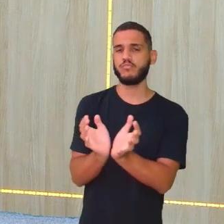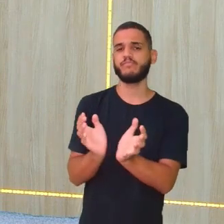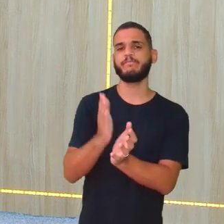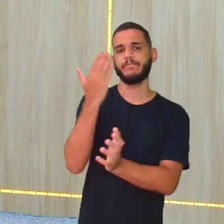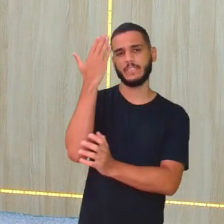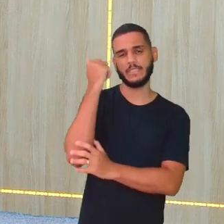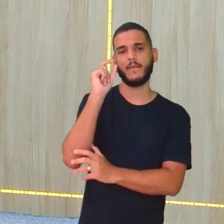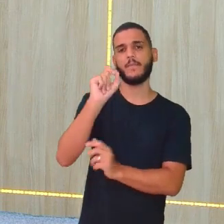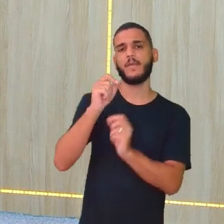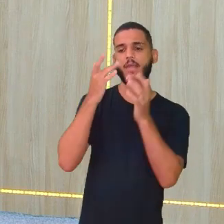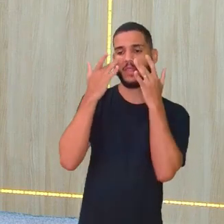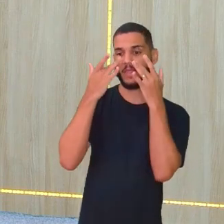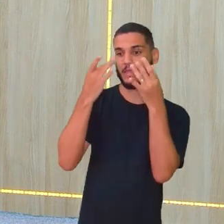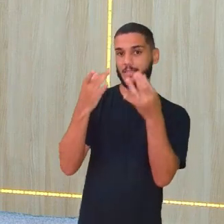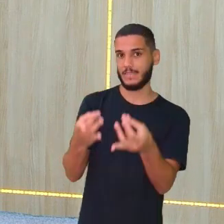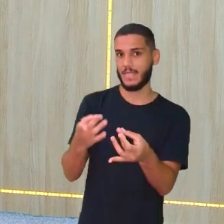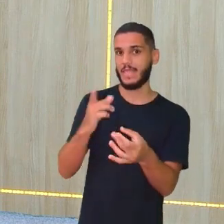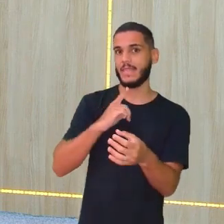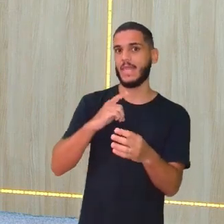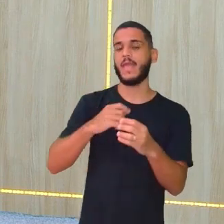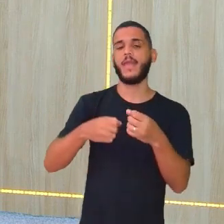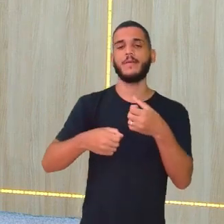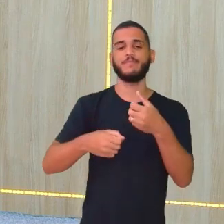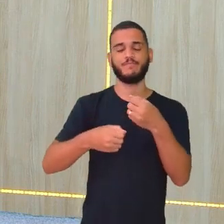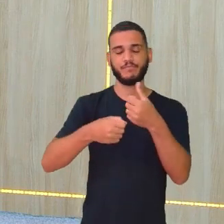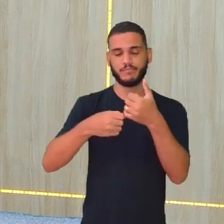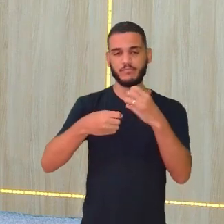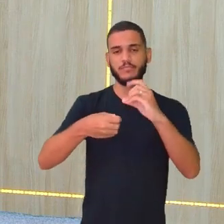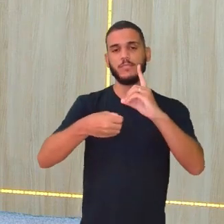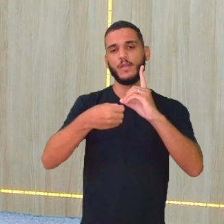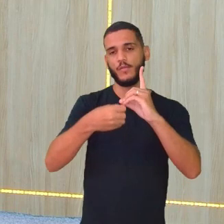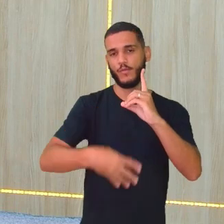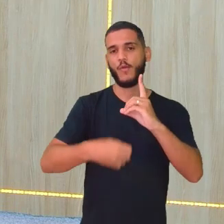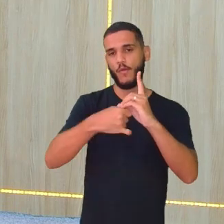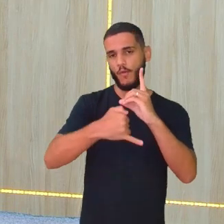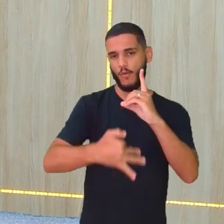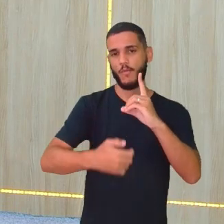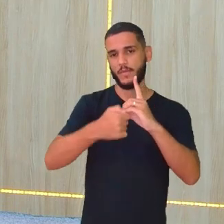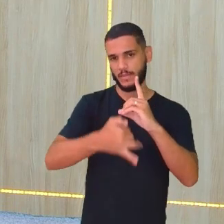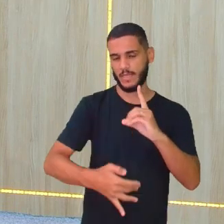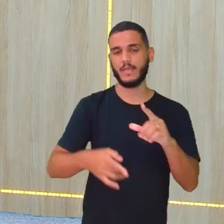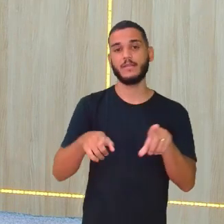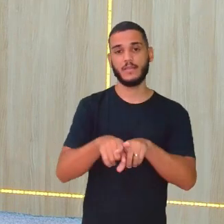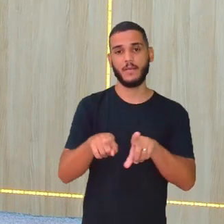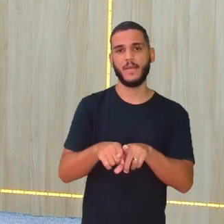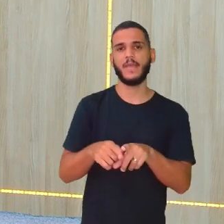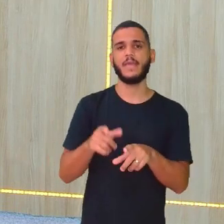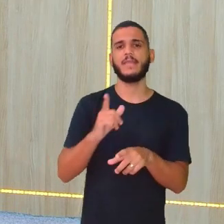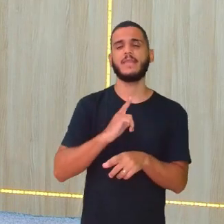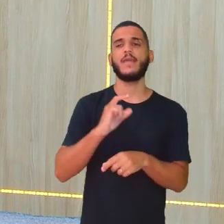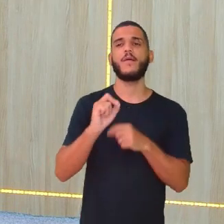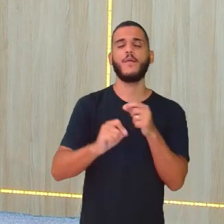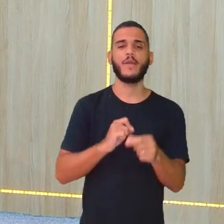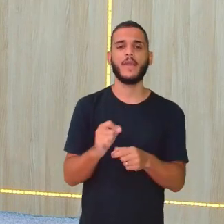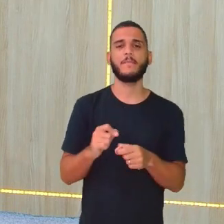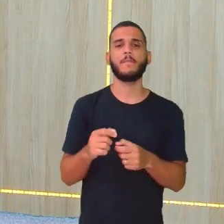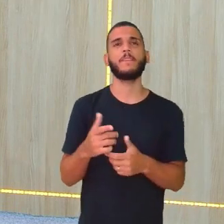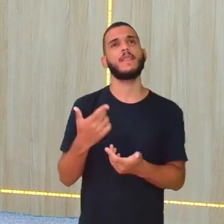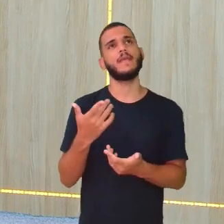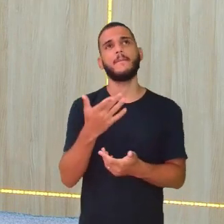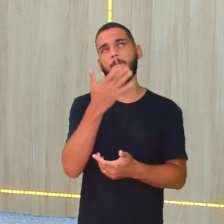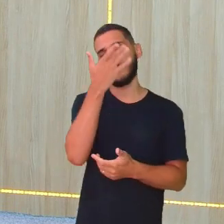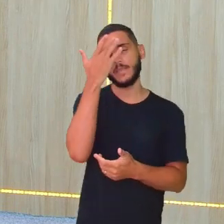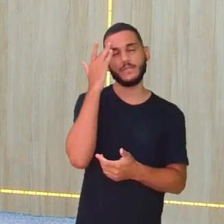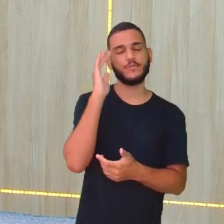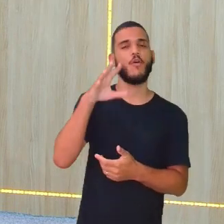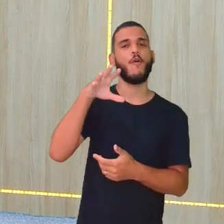porque tanto com o que eu fiz com os meus documentários, quando eu faço agora com os podcasts, o meu maior número de público, de ouvintes, de